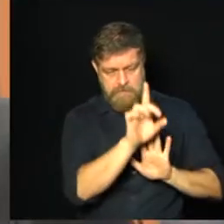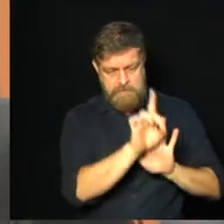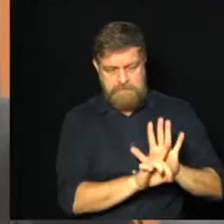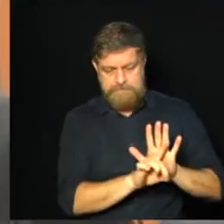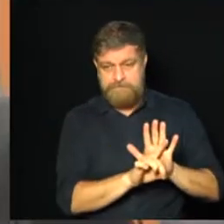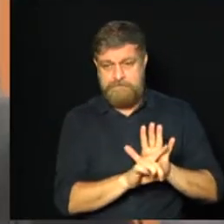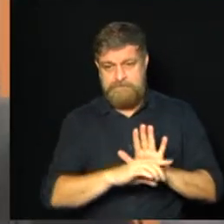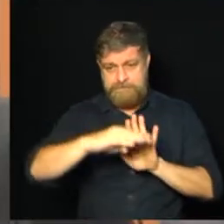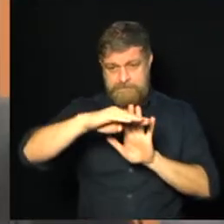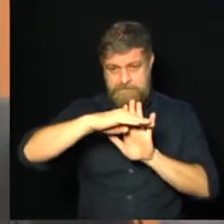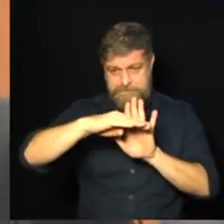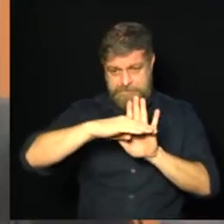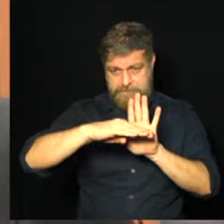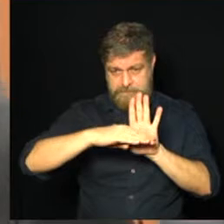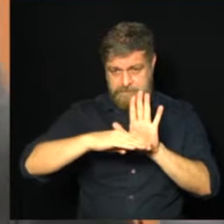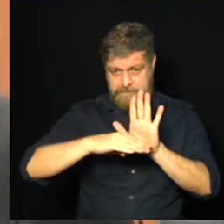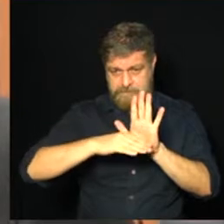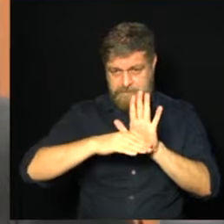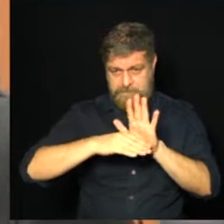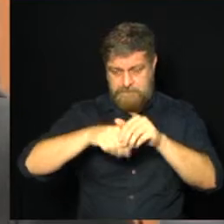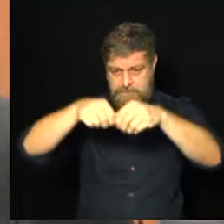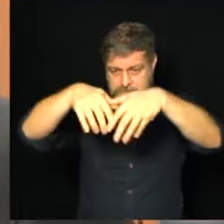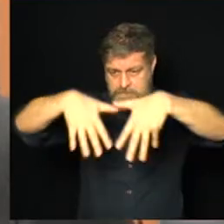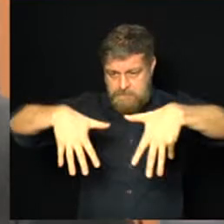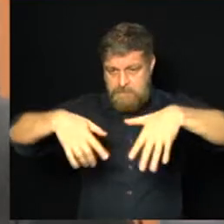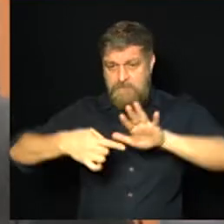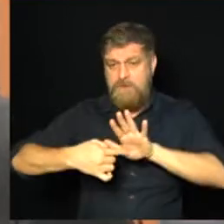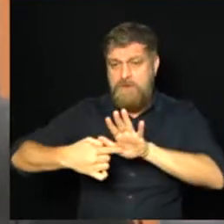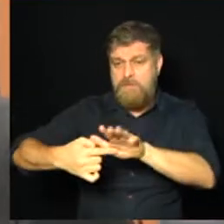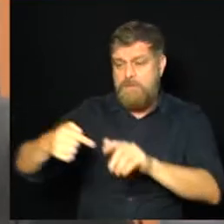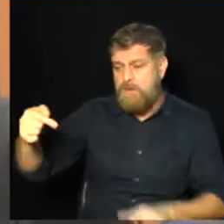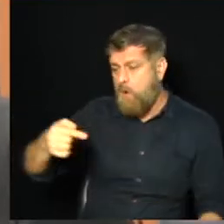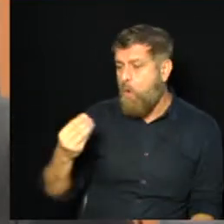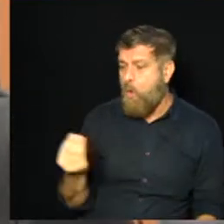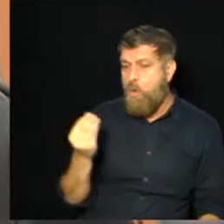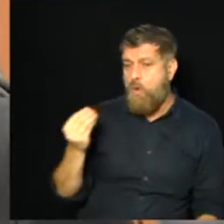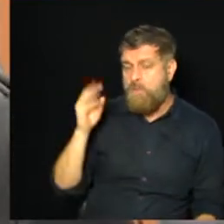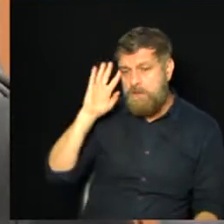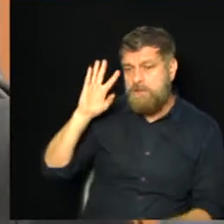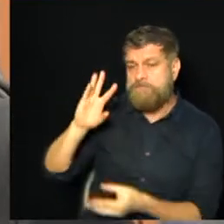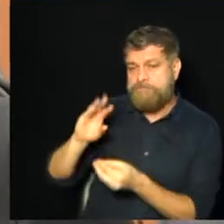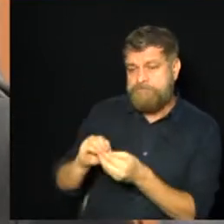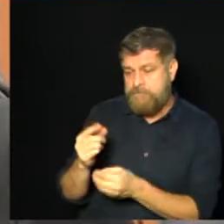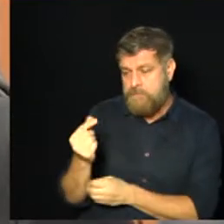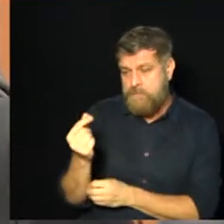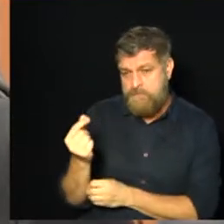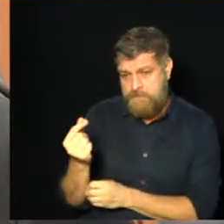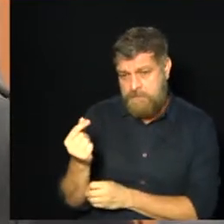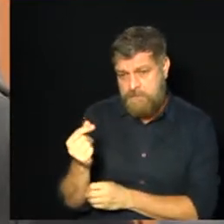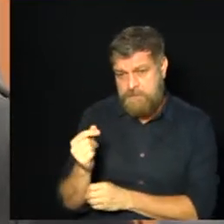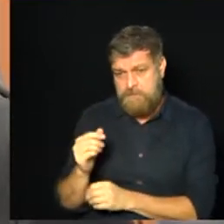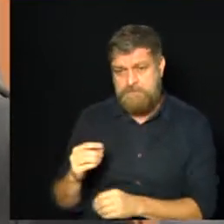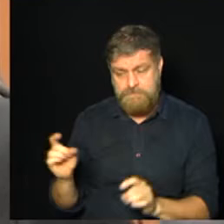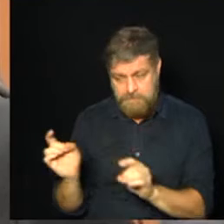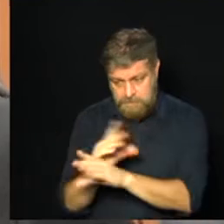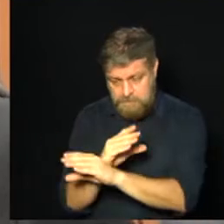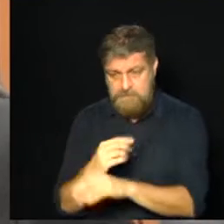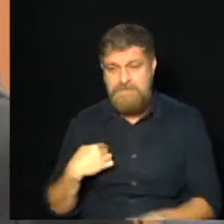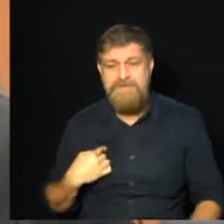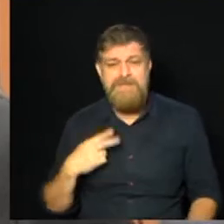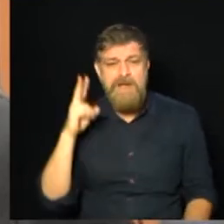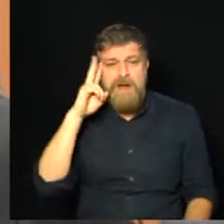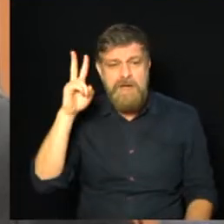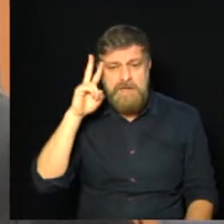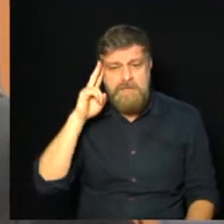planilha mostrando os valores, como que ele chegou a esse valor. A gente tem que lembrar que hoje o valor, talvez,